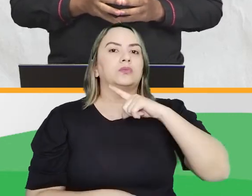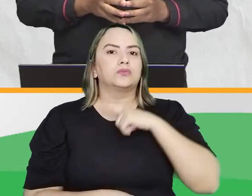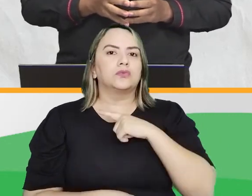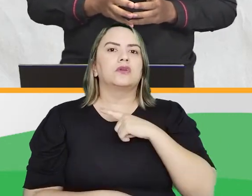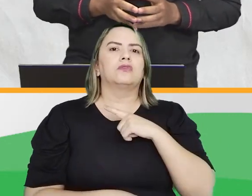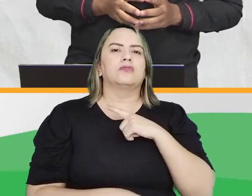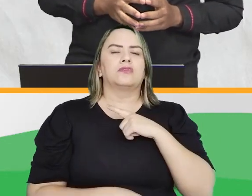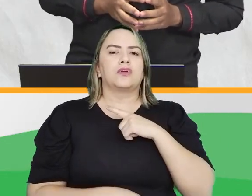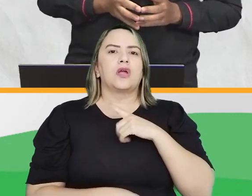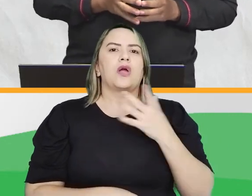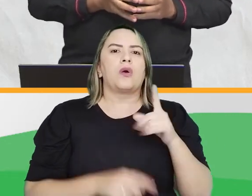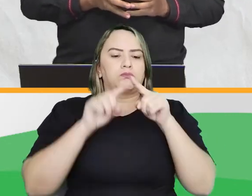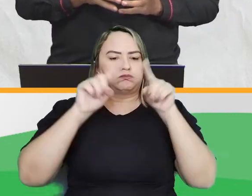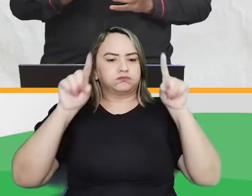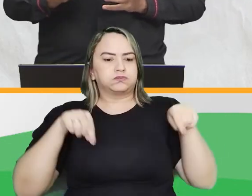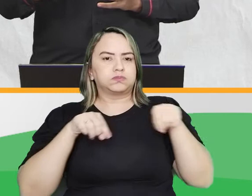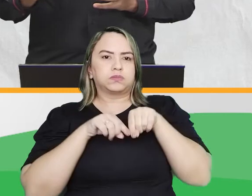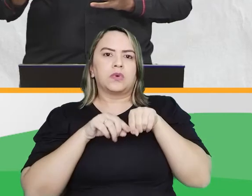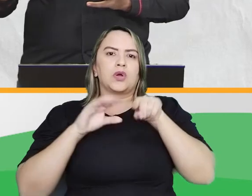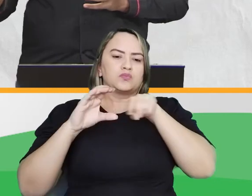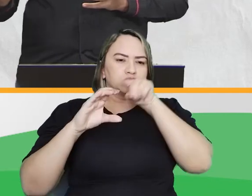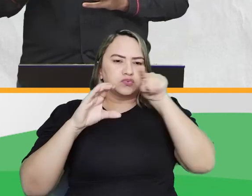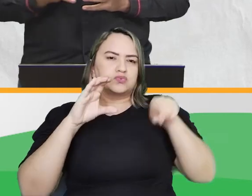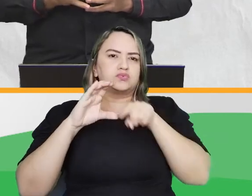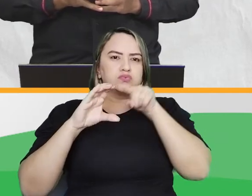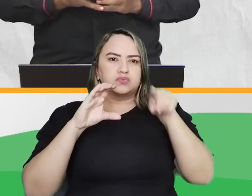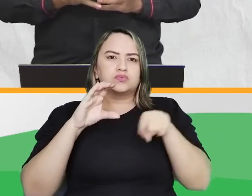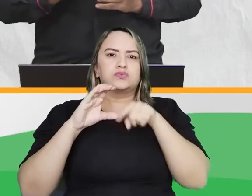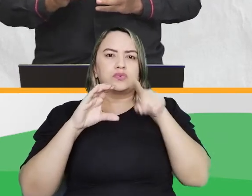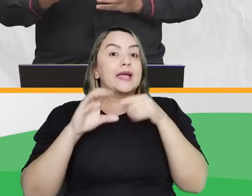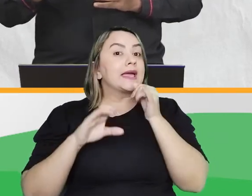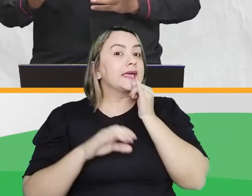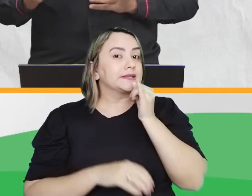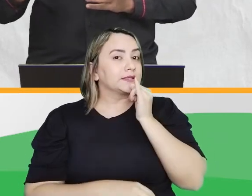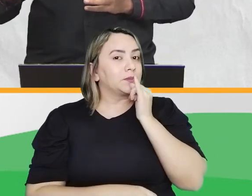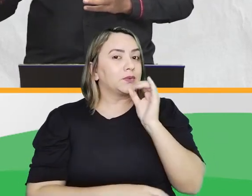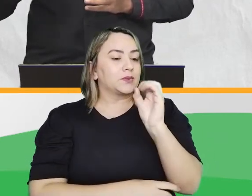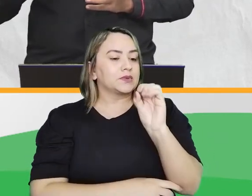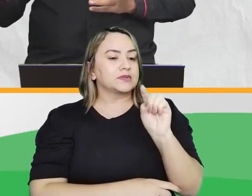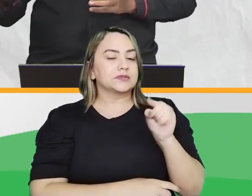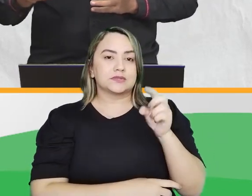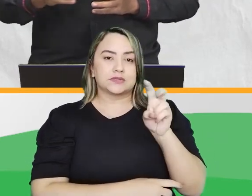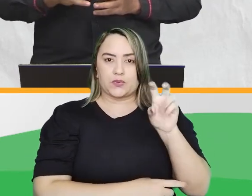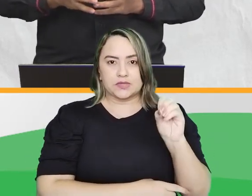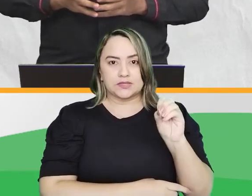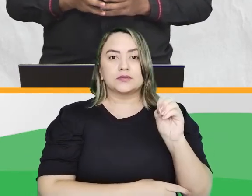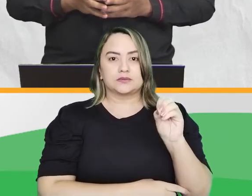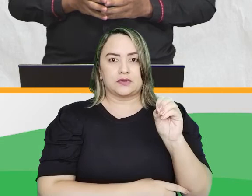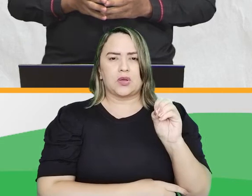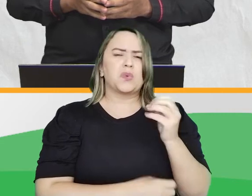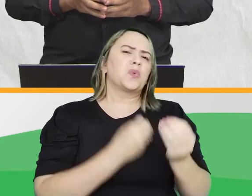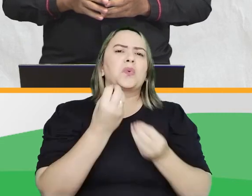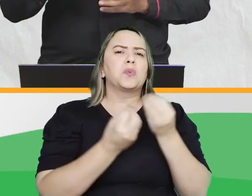né, consumiu uma energia elétrica de 200 kWh e considera que 1 kWh vale 50 centavos, por